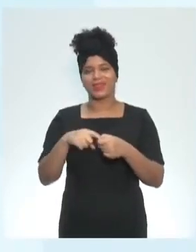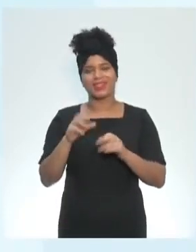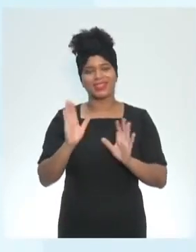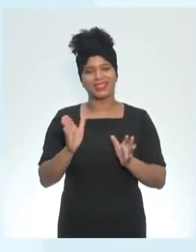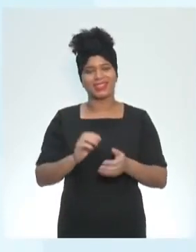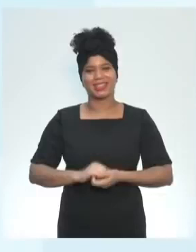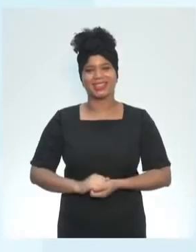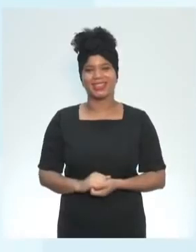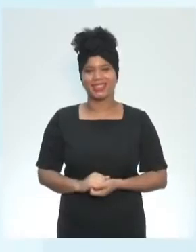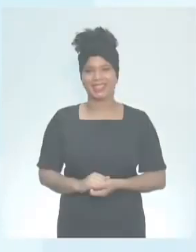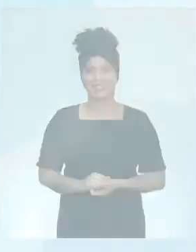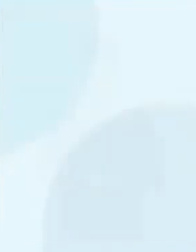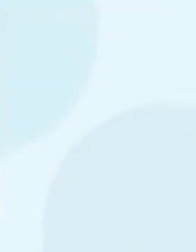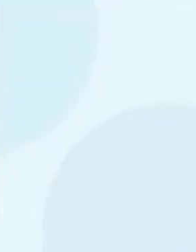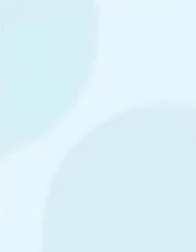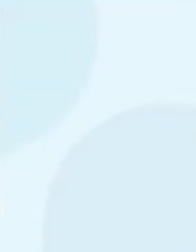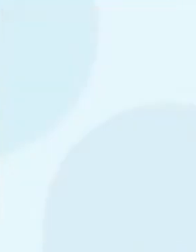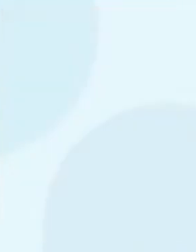volta e